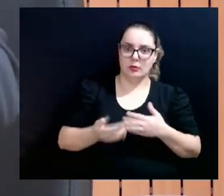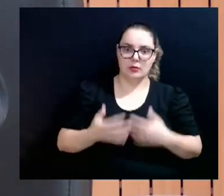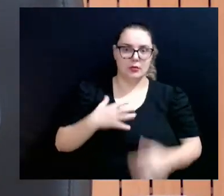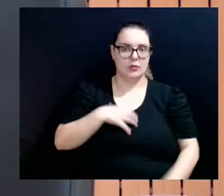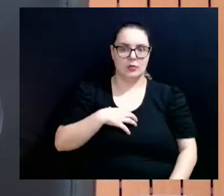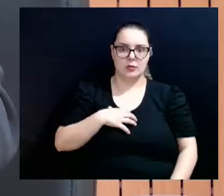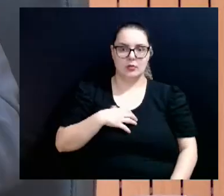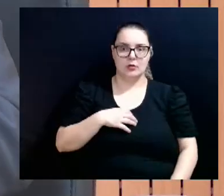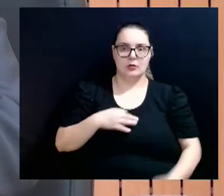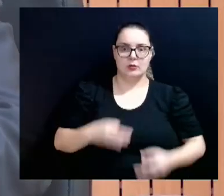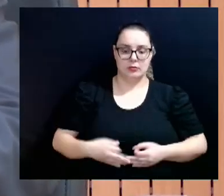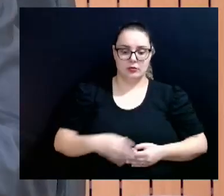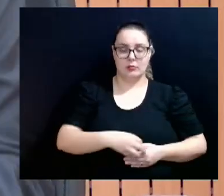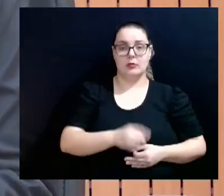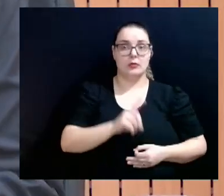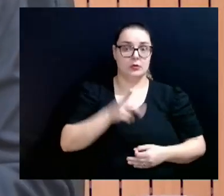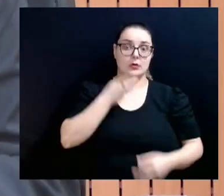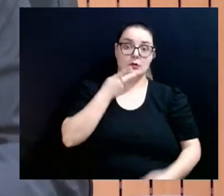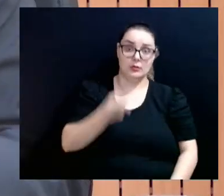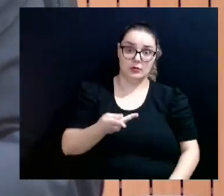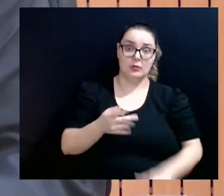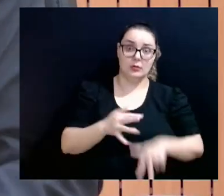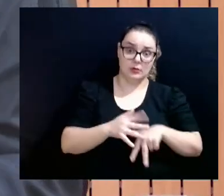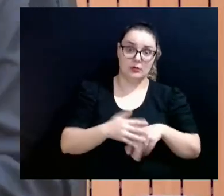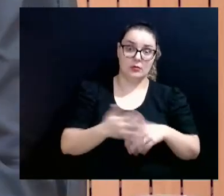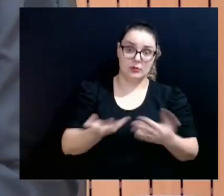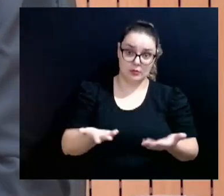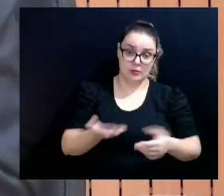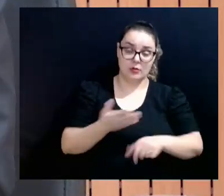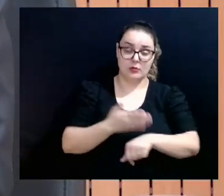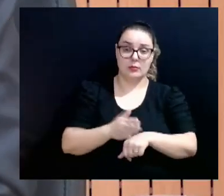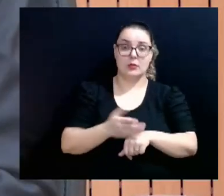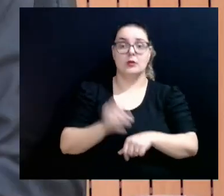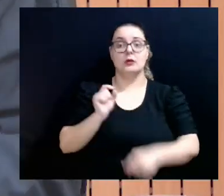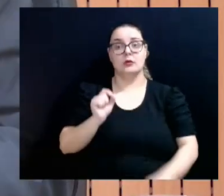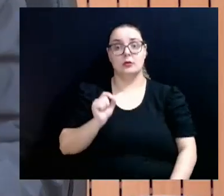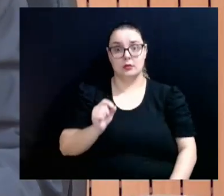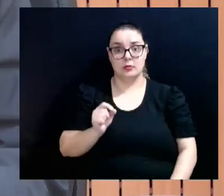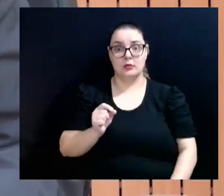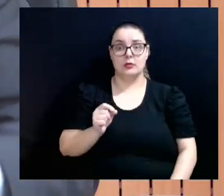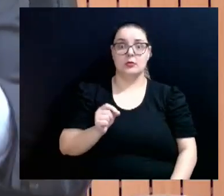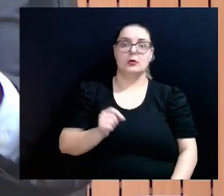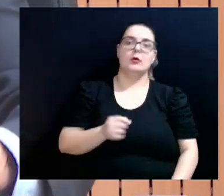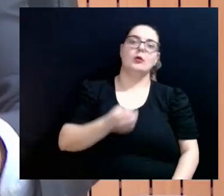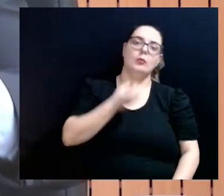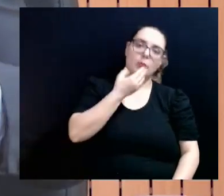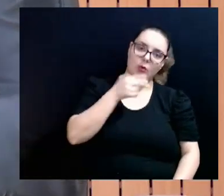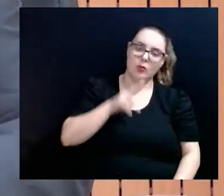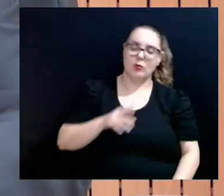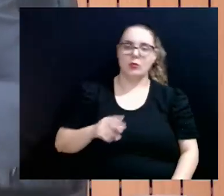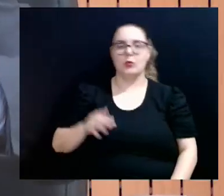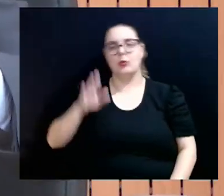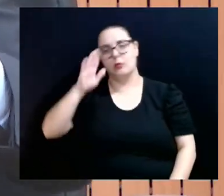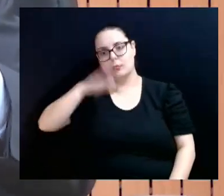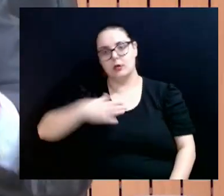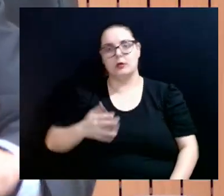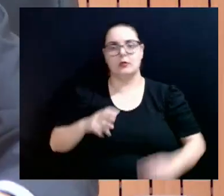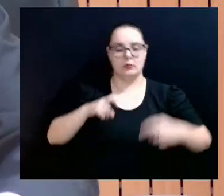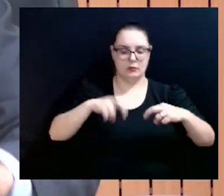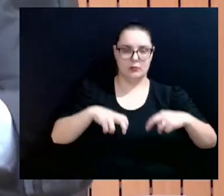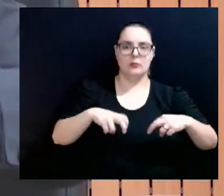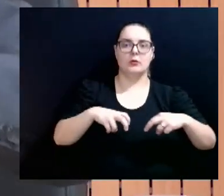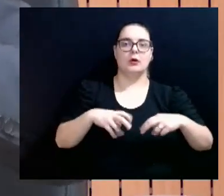não contar para o paciente o que é. Né? A prática é, seja benigno ou seja maligno, sentar com o paciente e falar, o anátoma é esse,